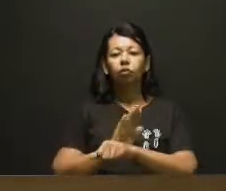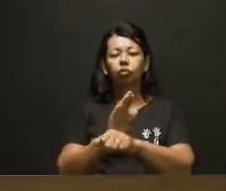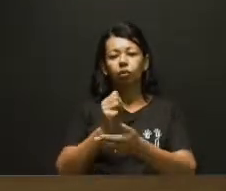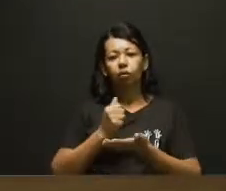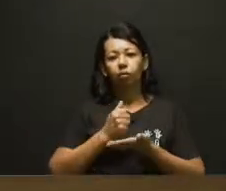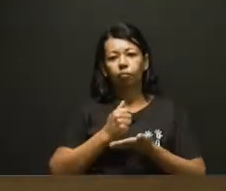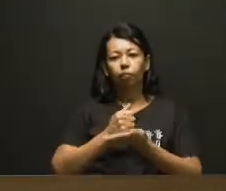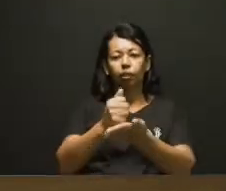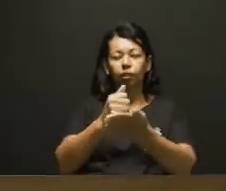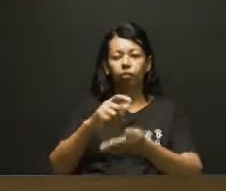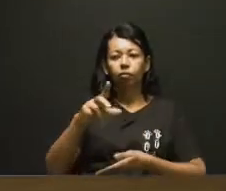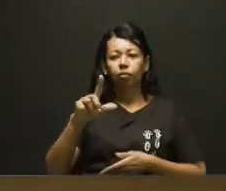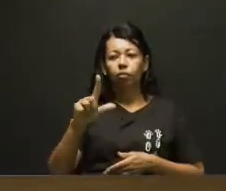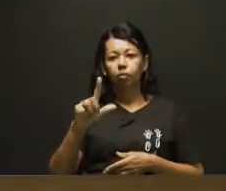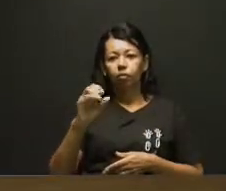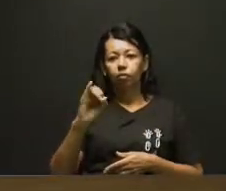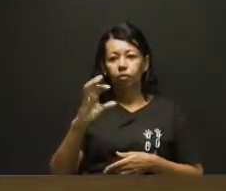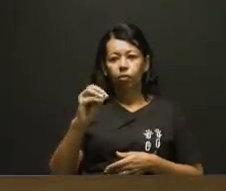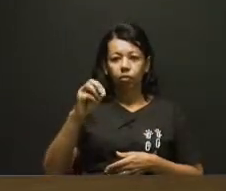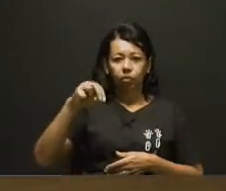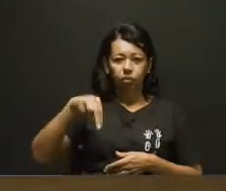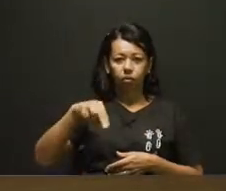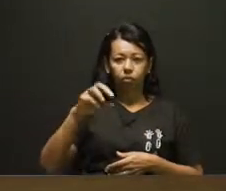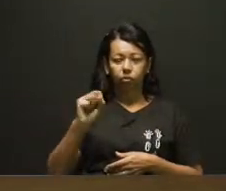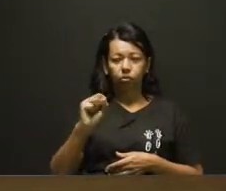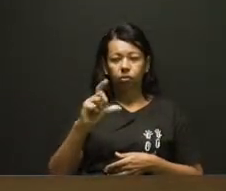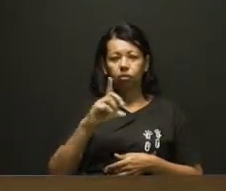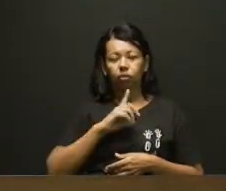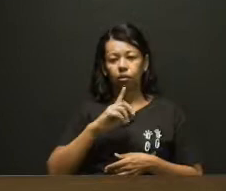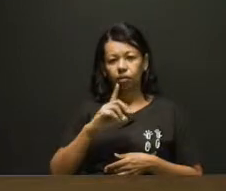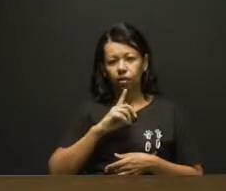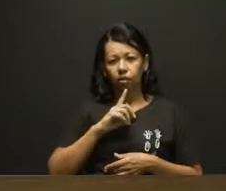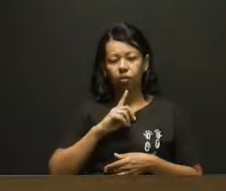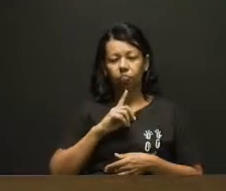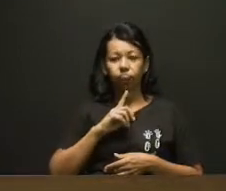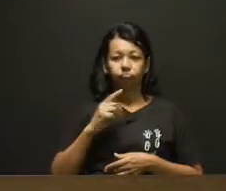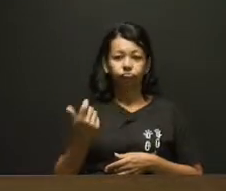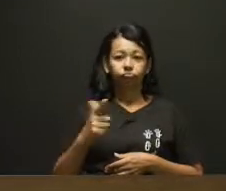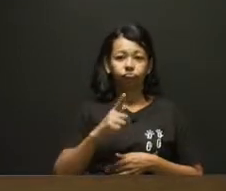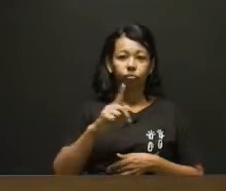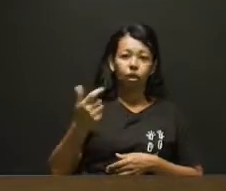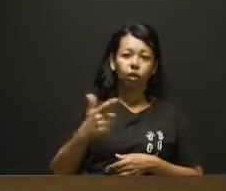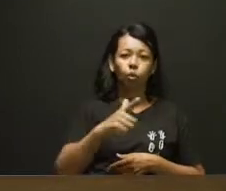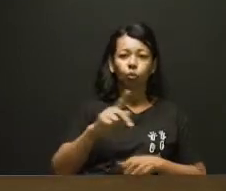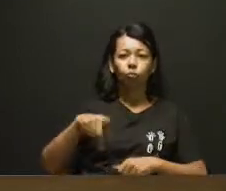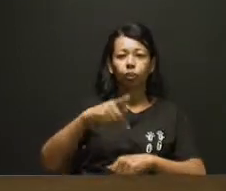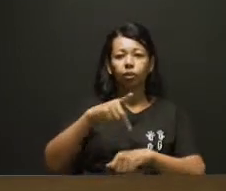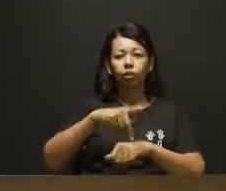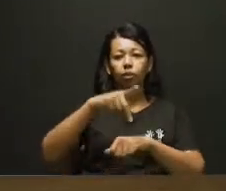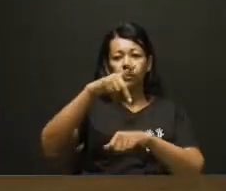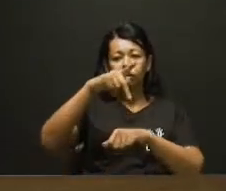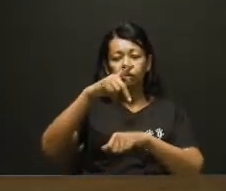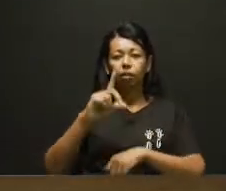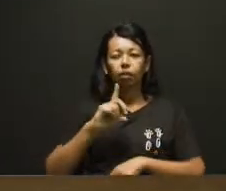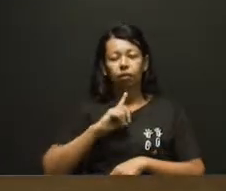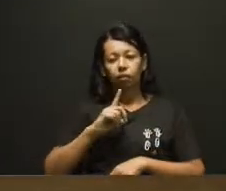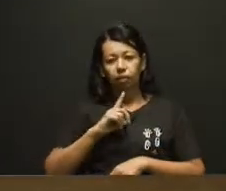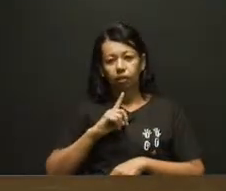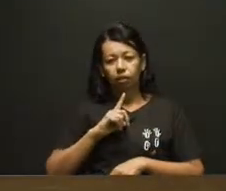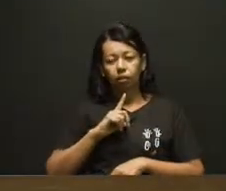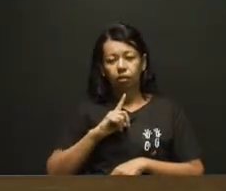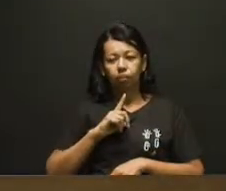o lions clube ele possui nem nível internacional uma fundação é